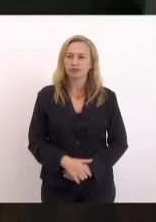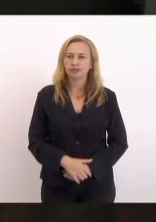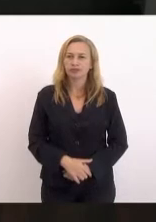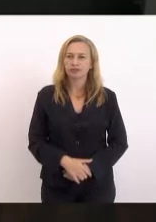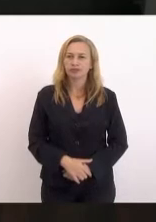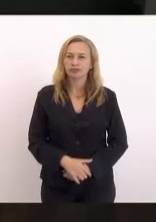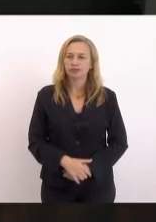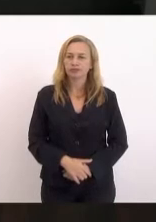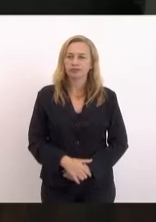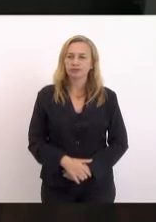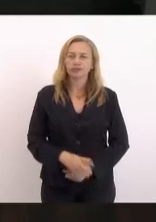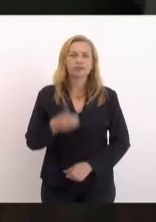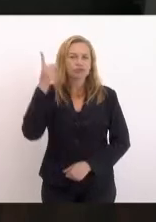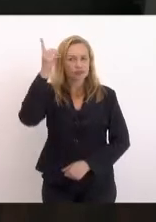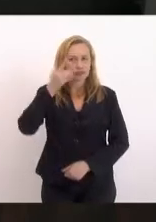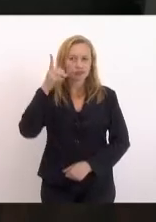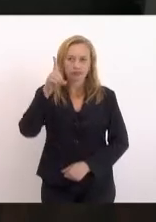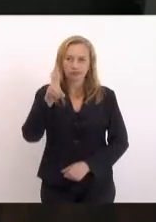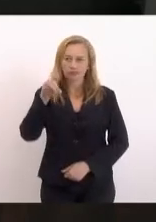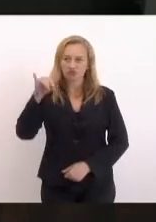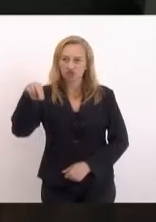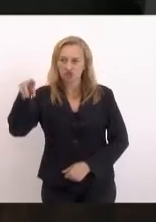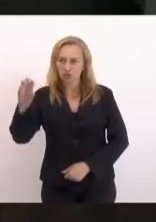Deputado Marcelo Dino.